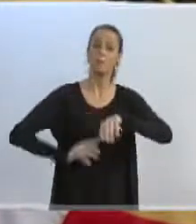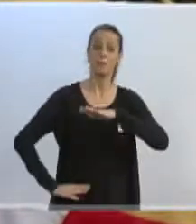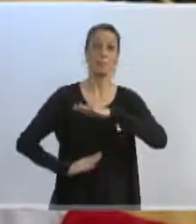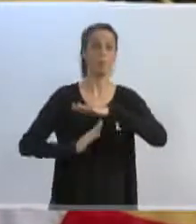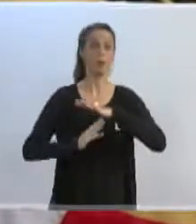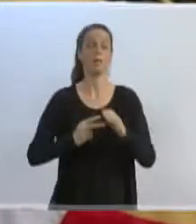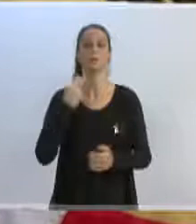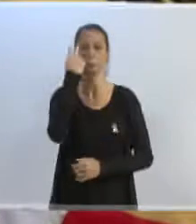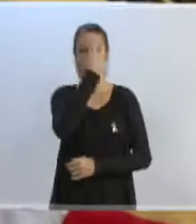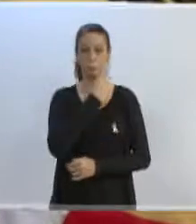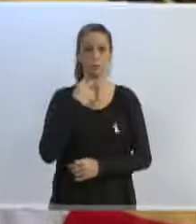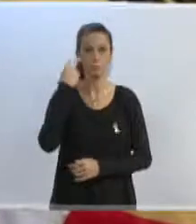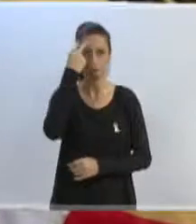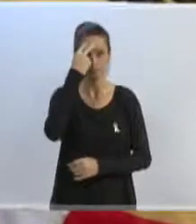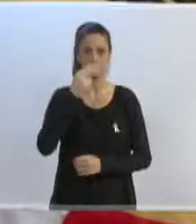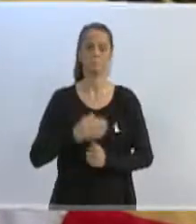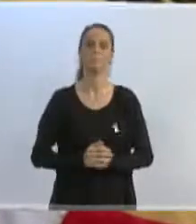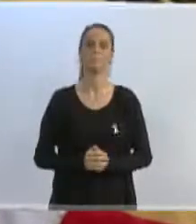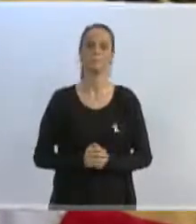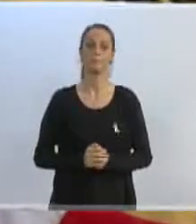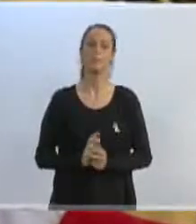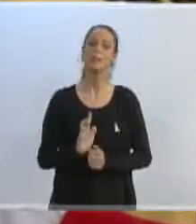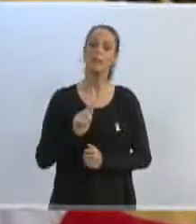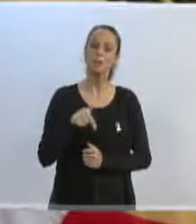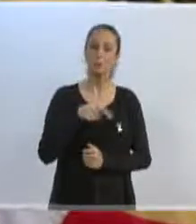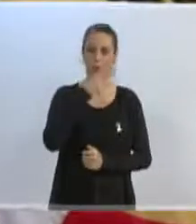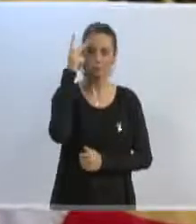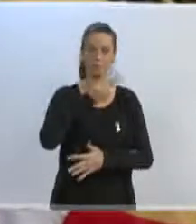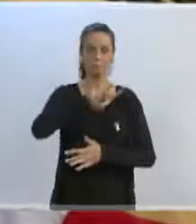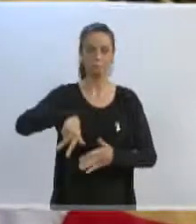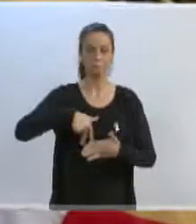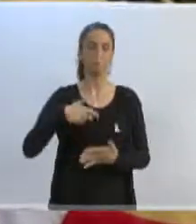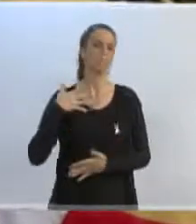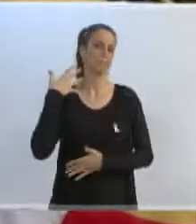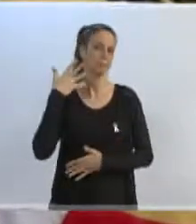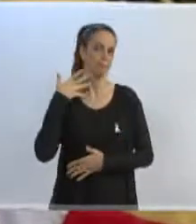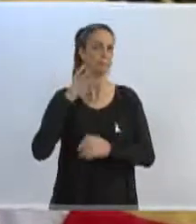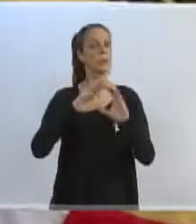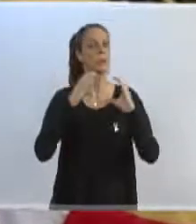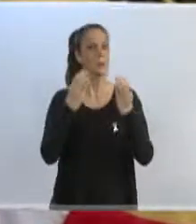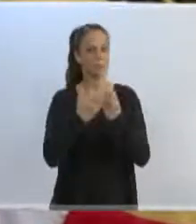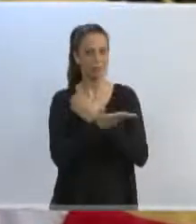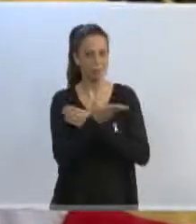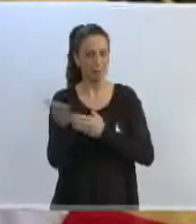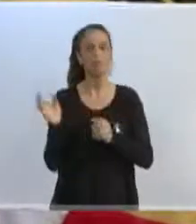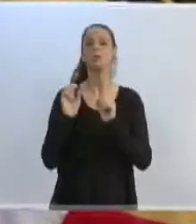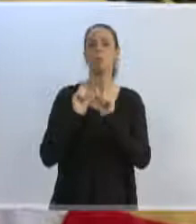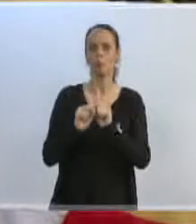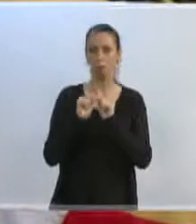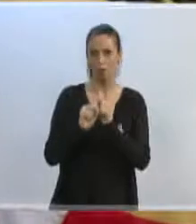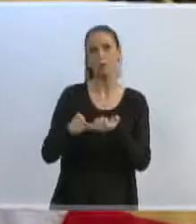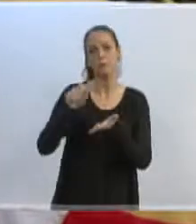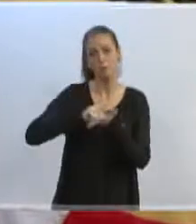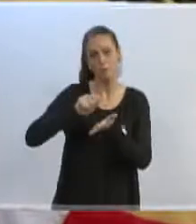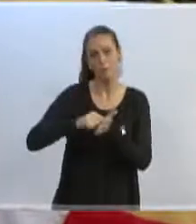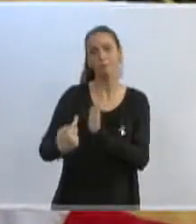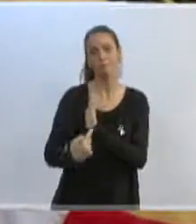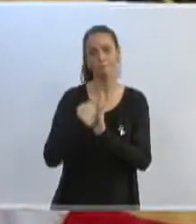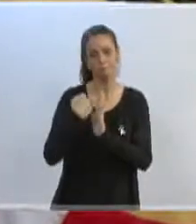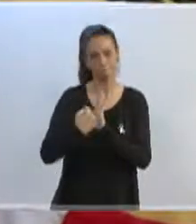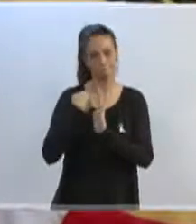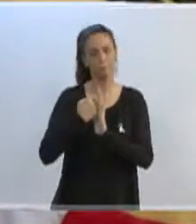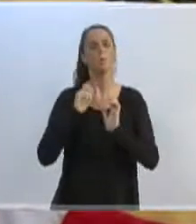máxima de 2 horas. Após os pronunciamentos, a comunidade poderá formular perguntas e fazer